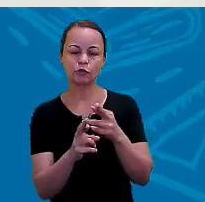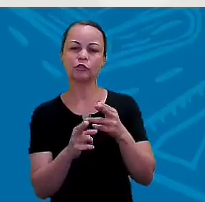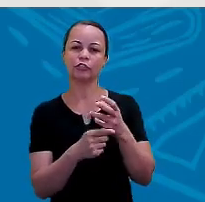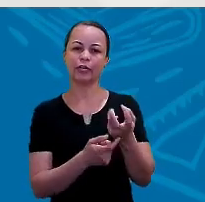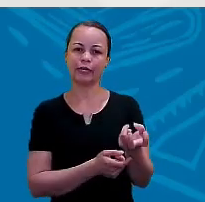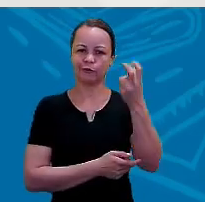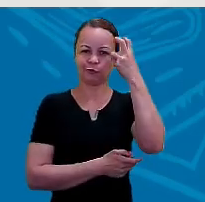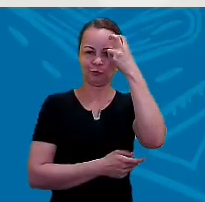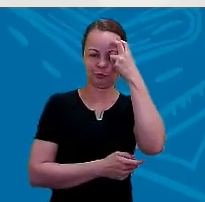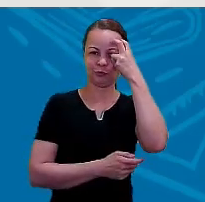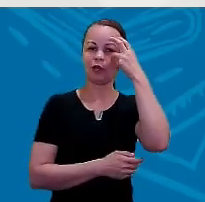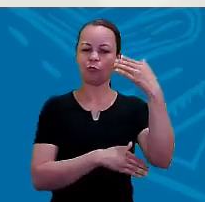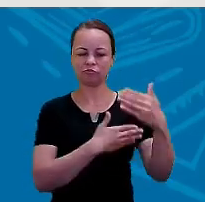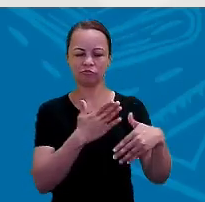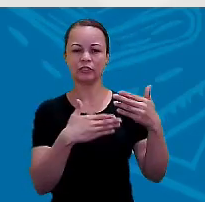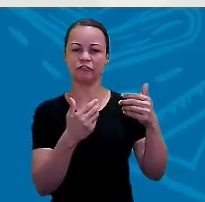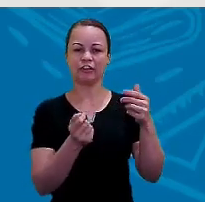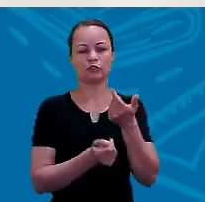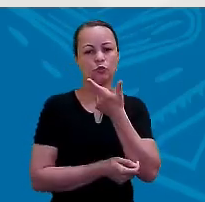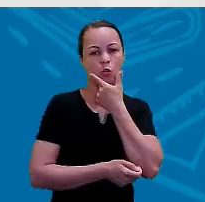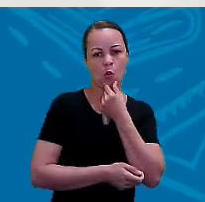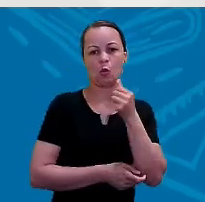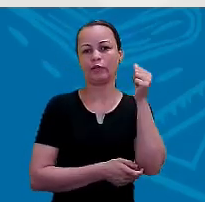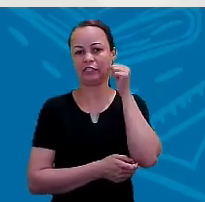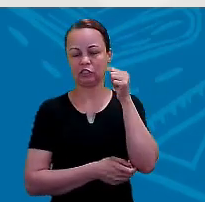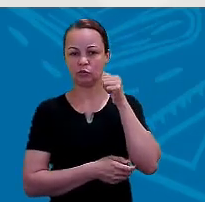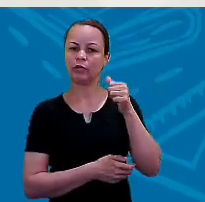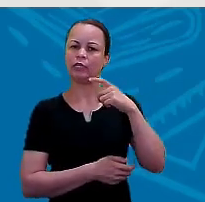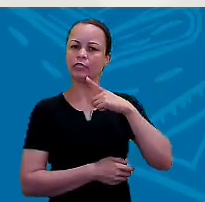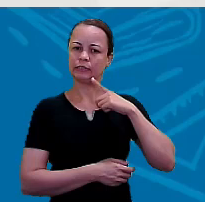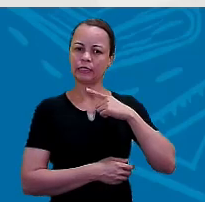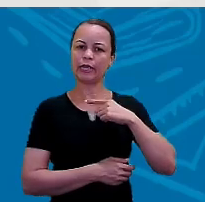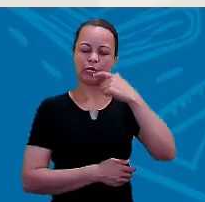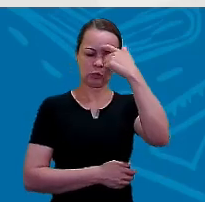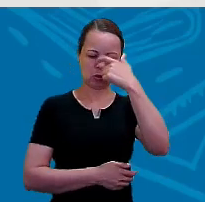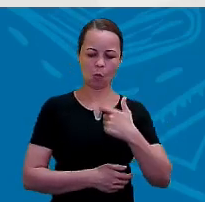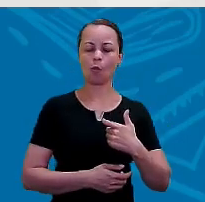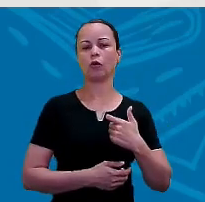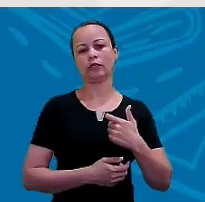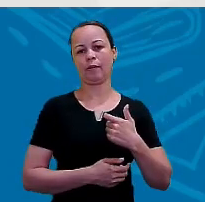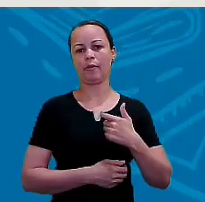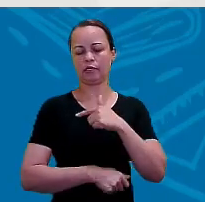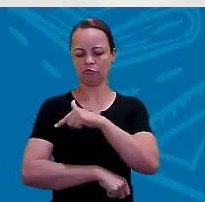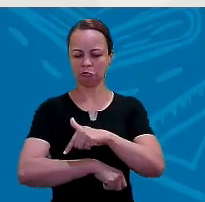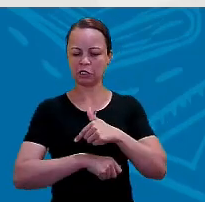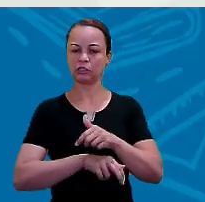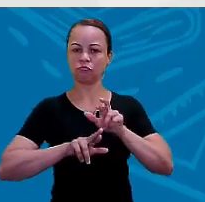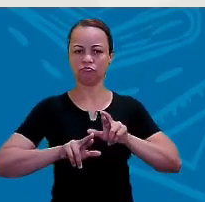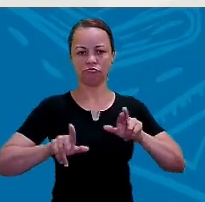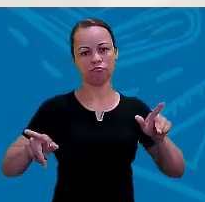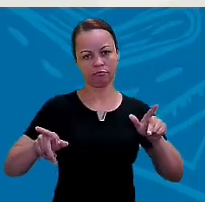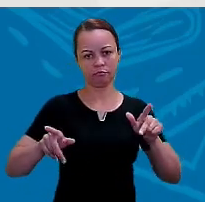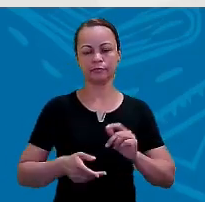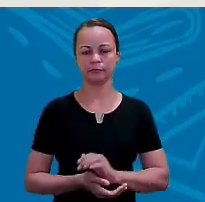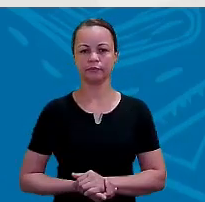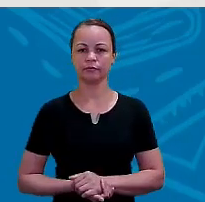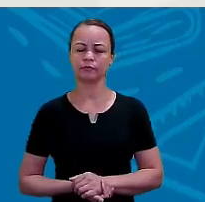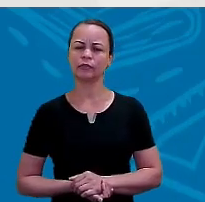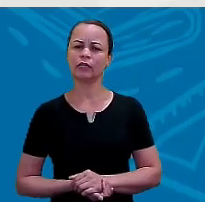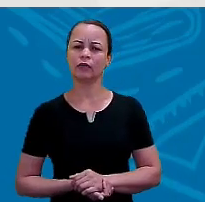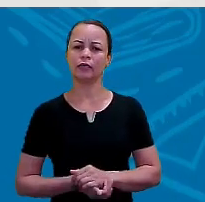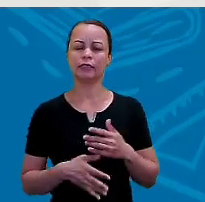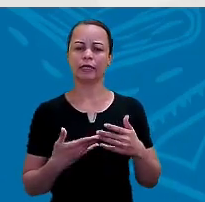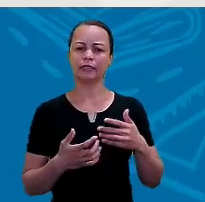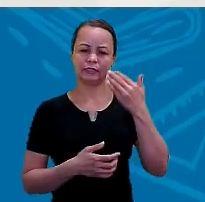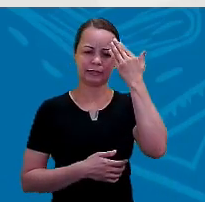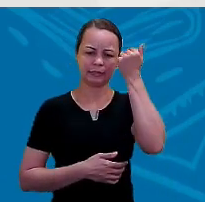que fazem sim as mulheres e os homens terem comportamentos e terem posturas diferentes. E biologicamente a gente sabe que existem coisas